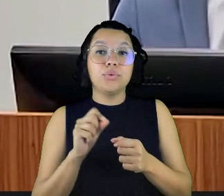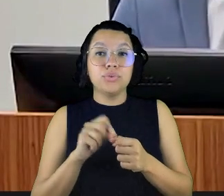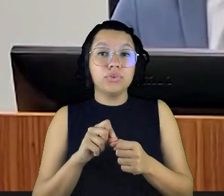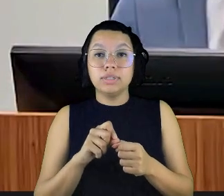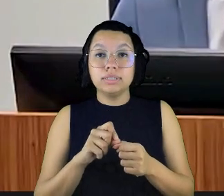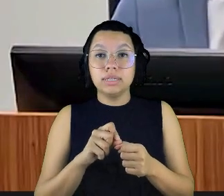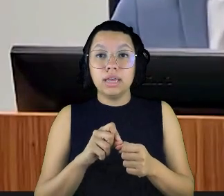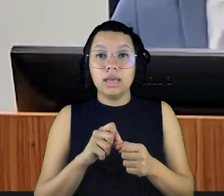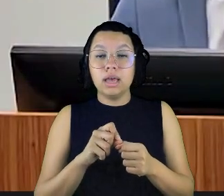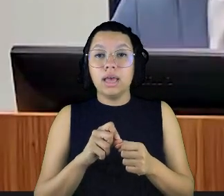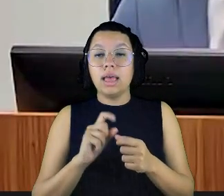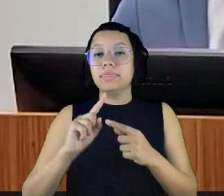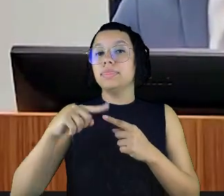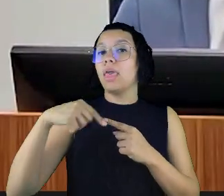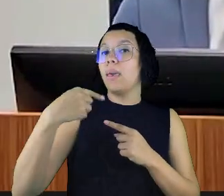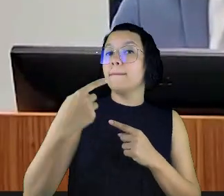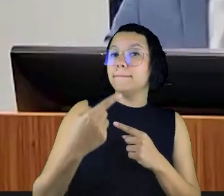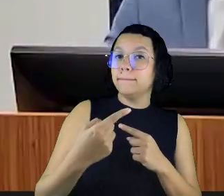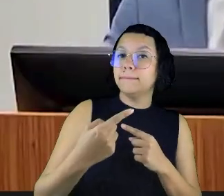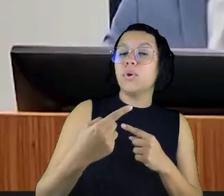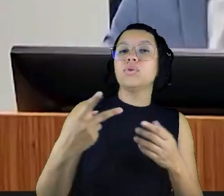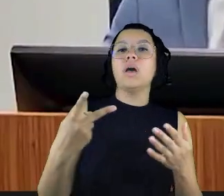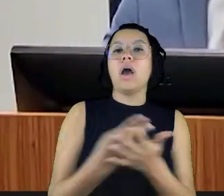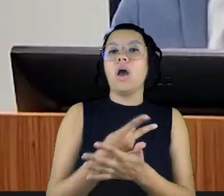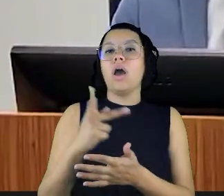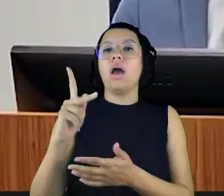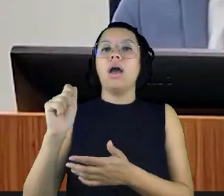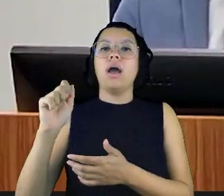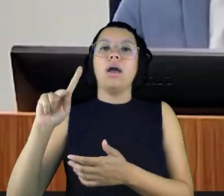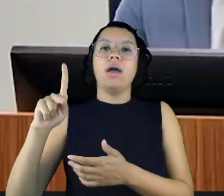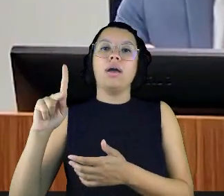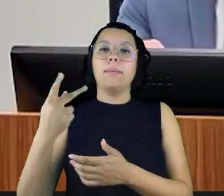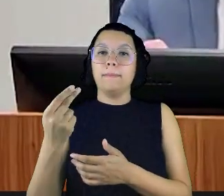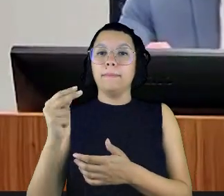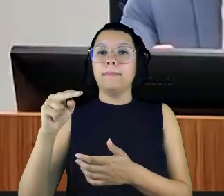penhora sobre os ativos que você tem em seu nome.